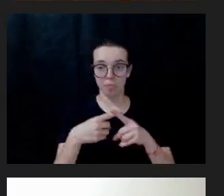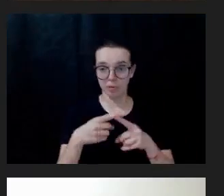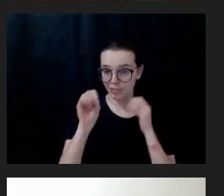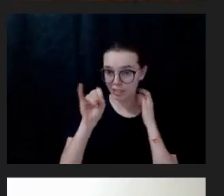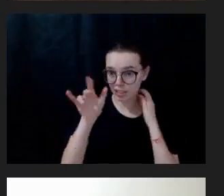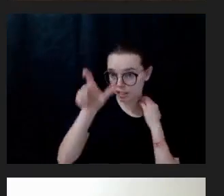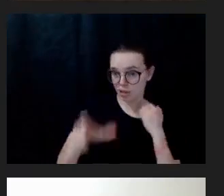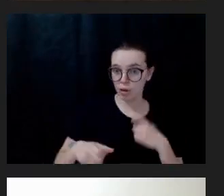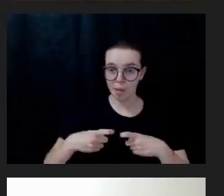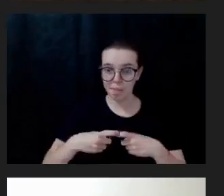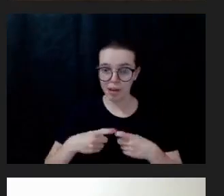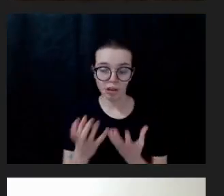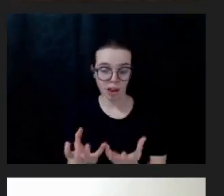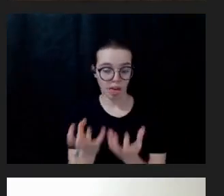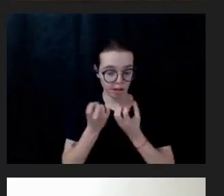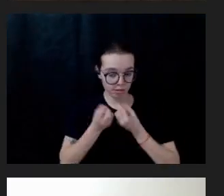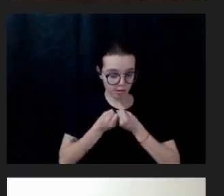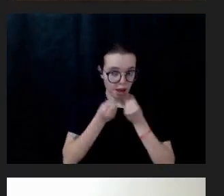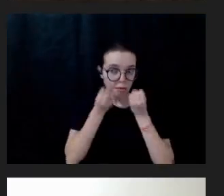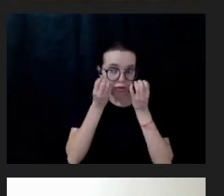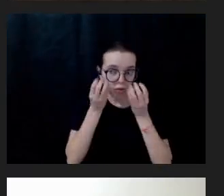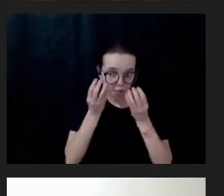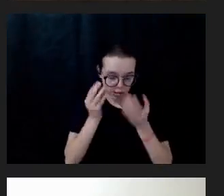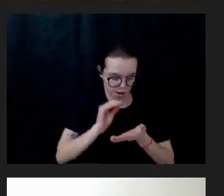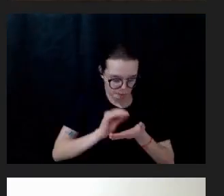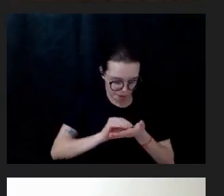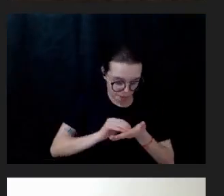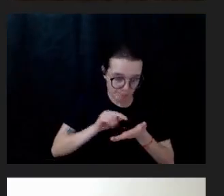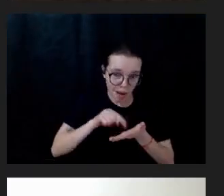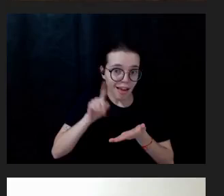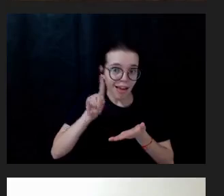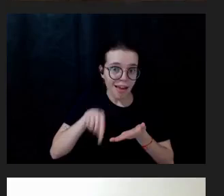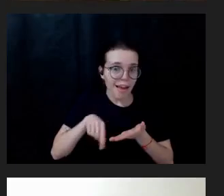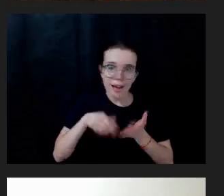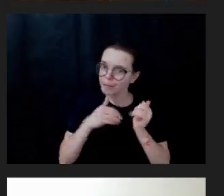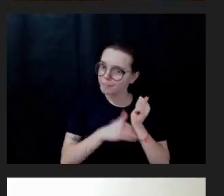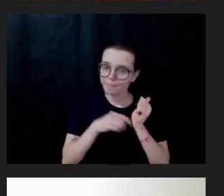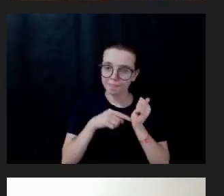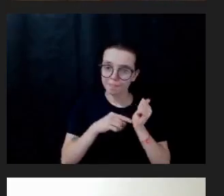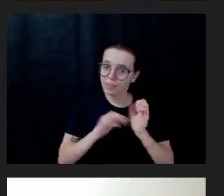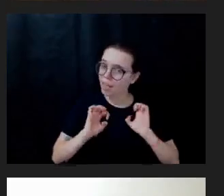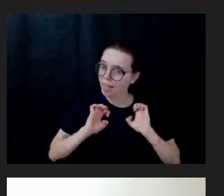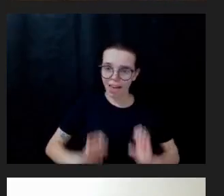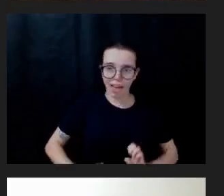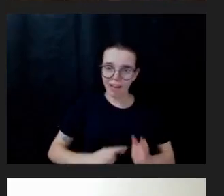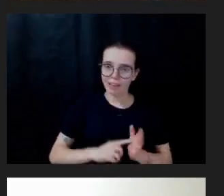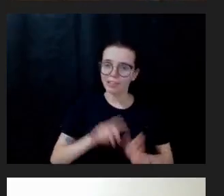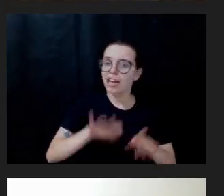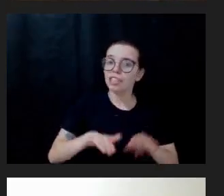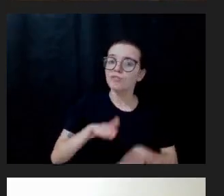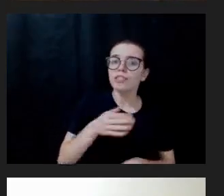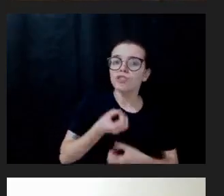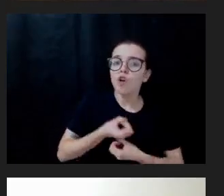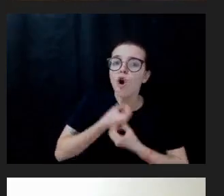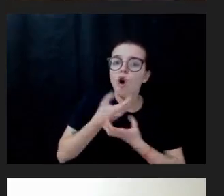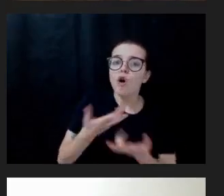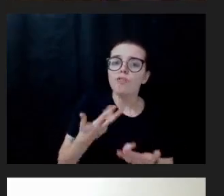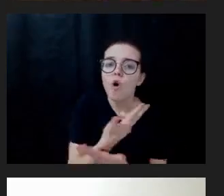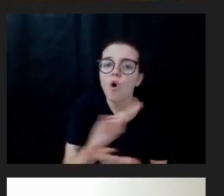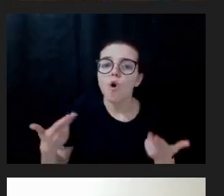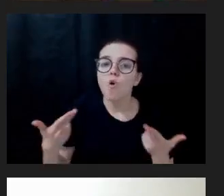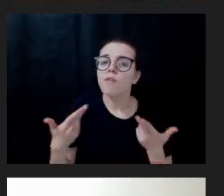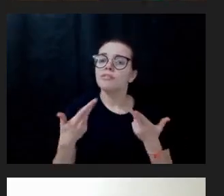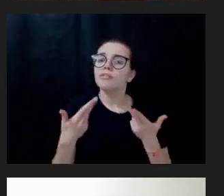as informações, são informações sigilosas. O paciente vai dizer, às vezes, coisas que nem a própria